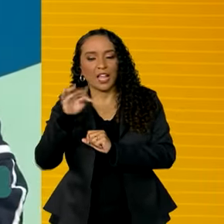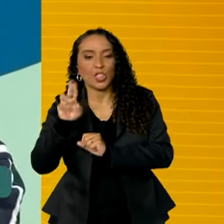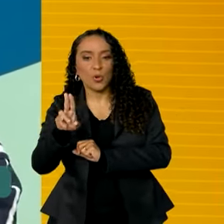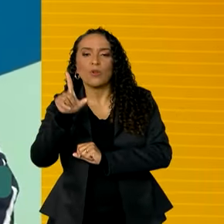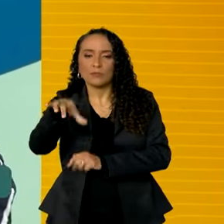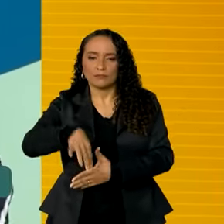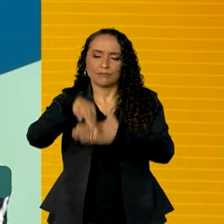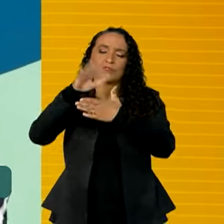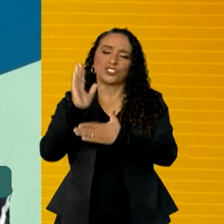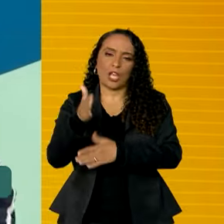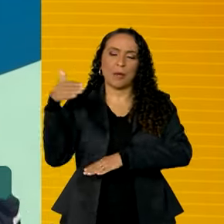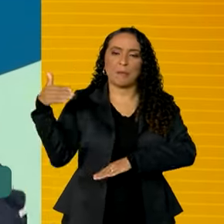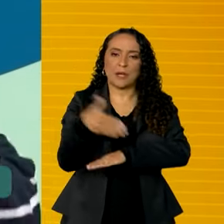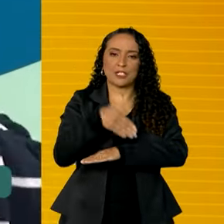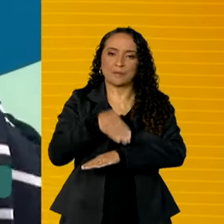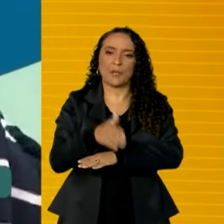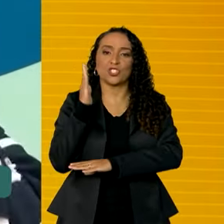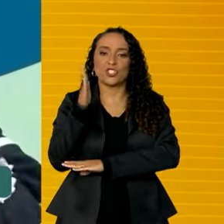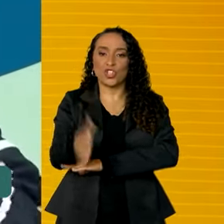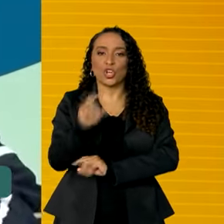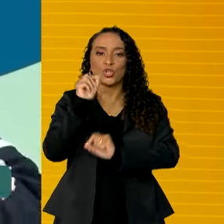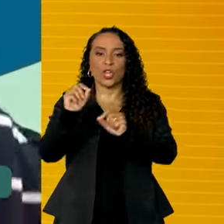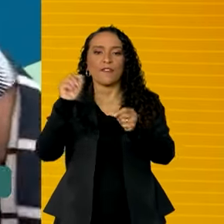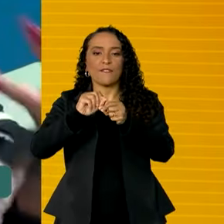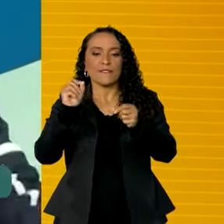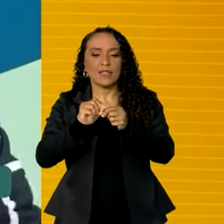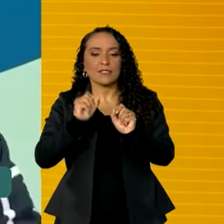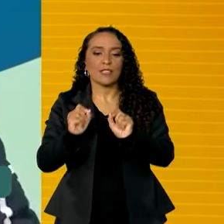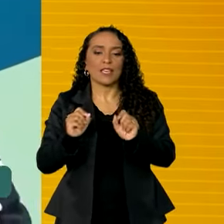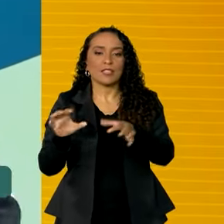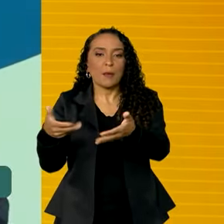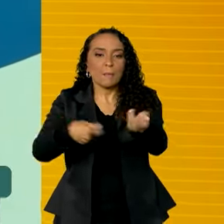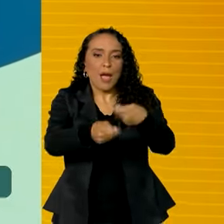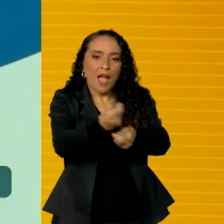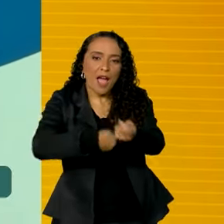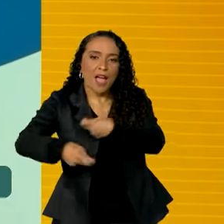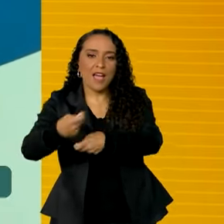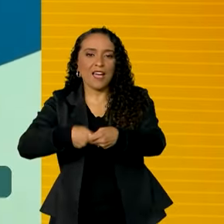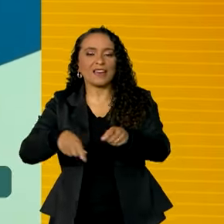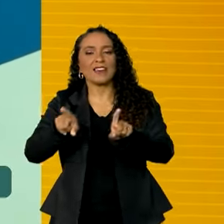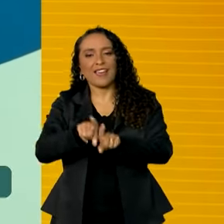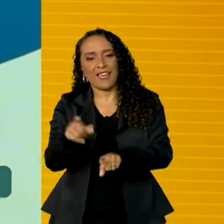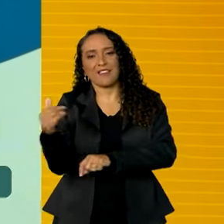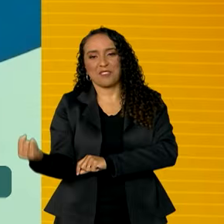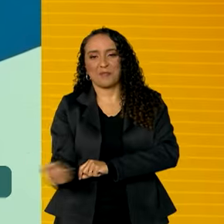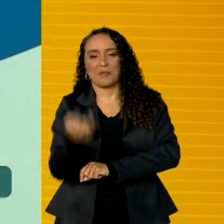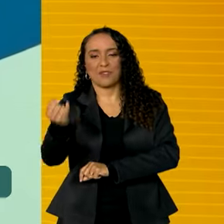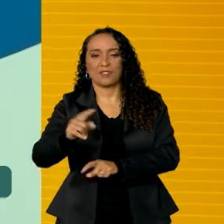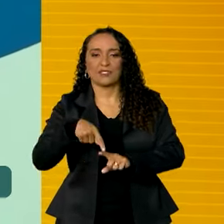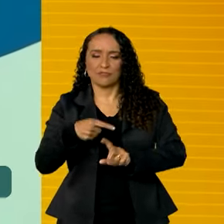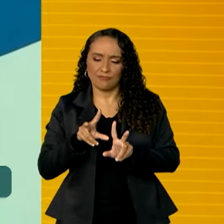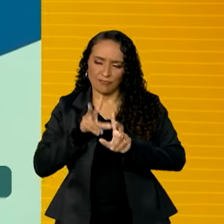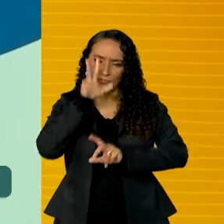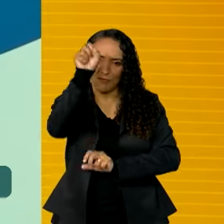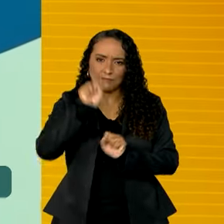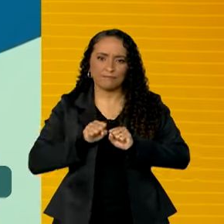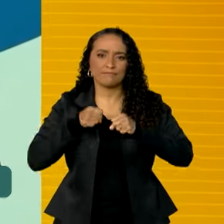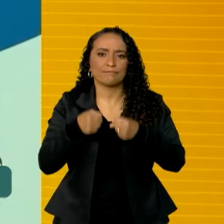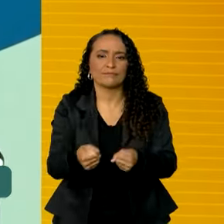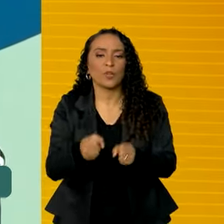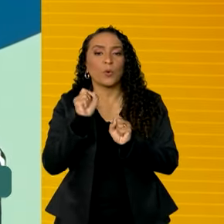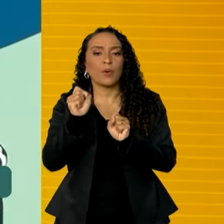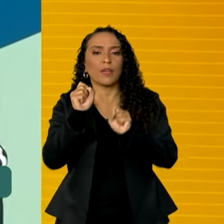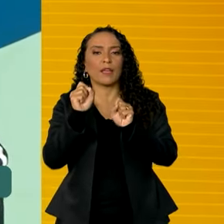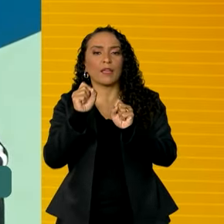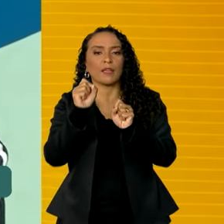participando diretamente, fazendo incidência com negociadores. E isso é muito importante para fortalecer a